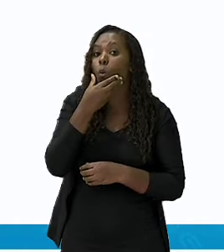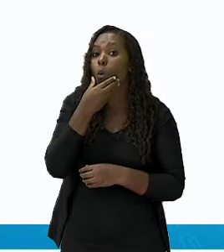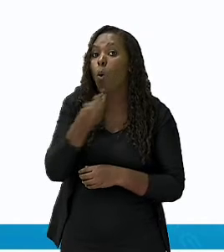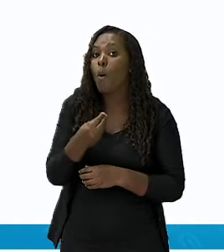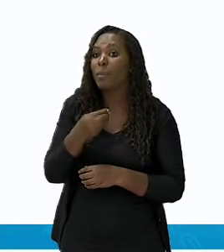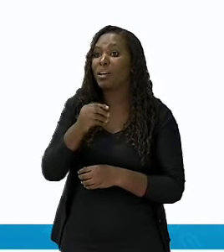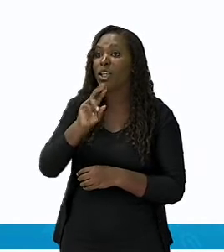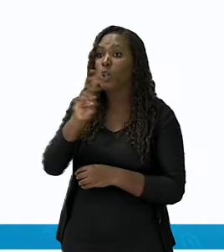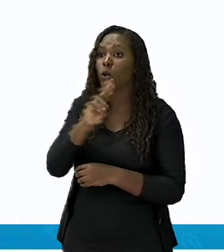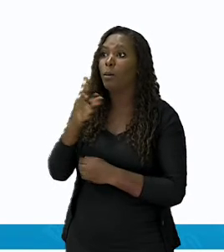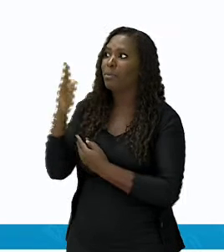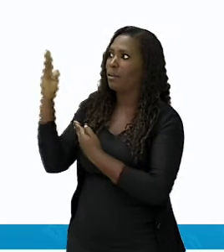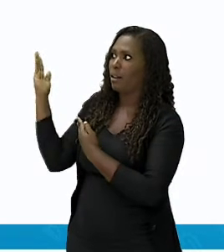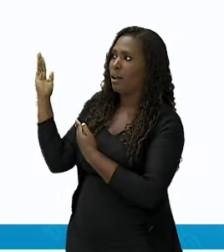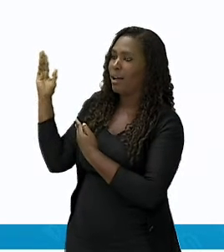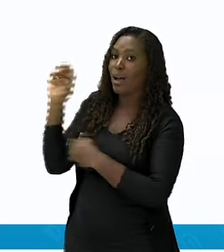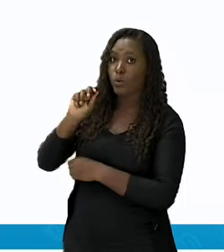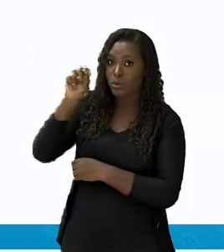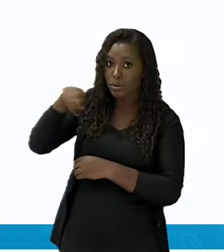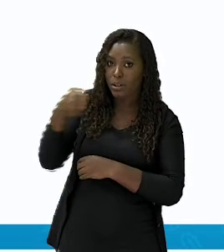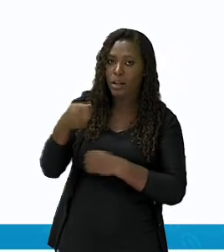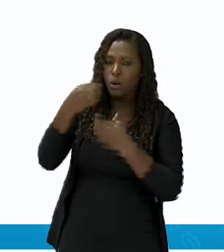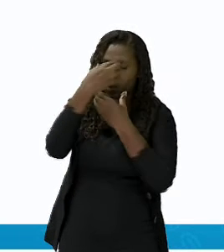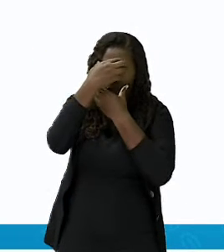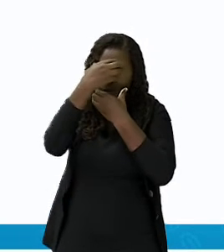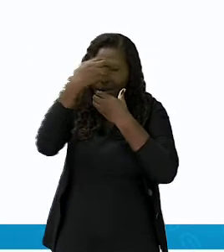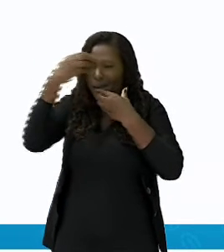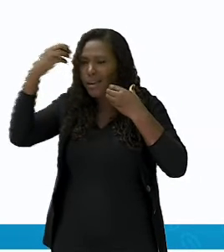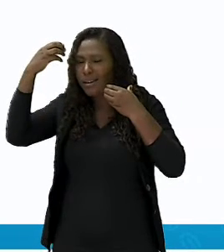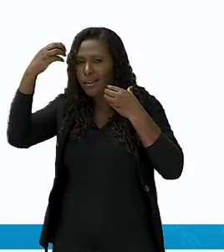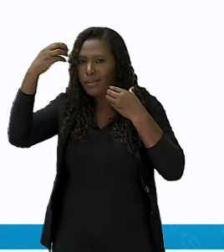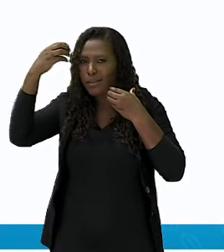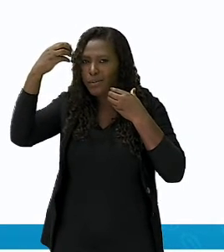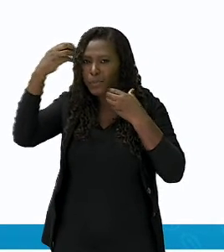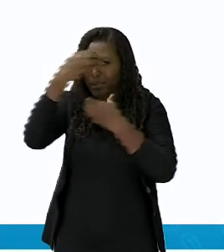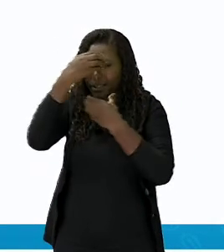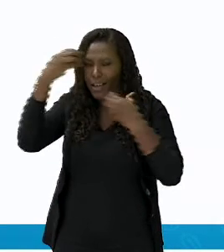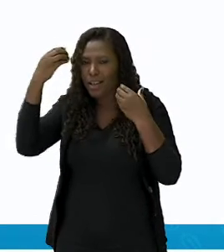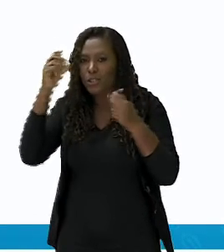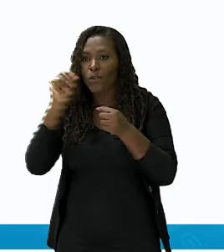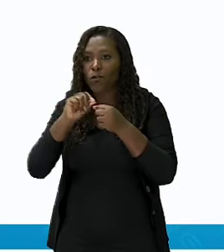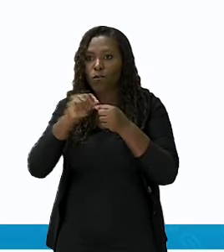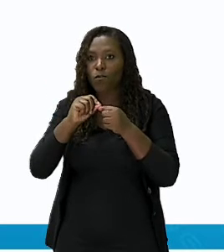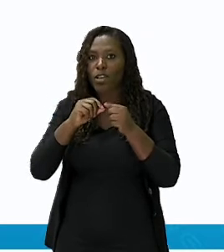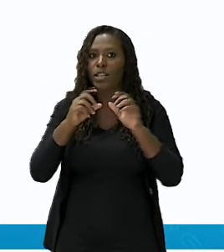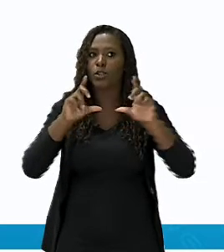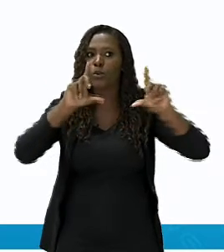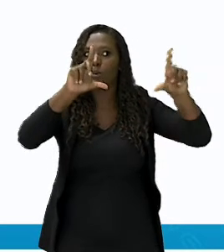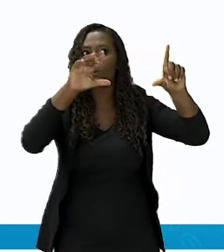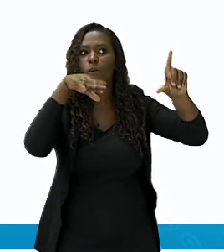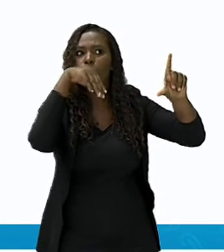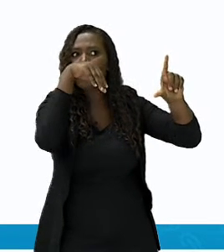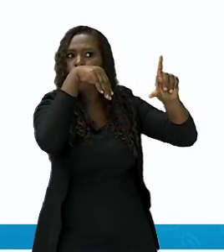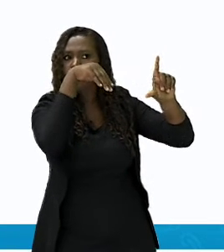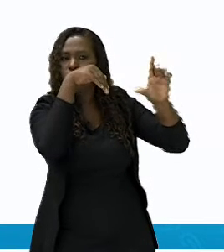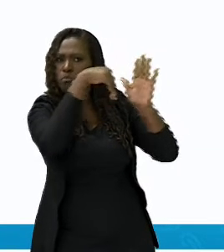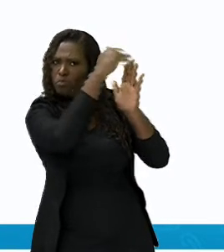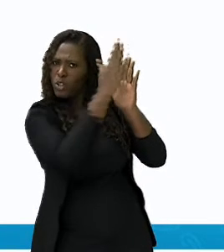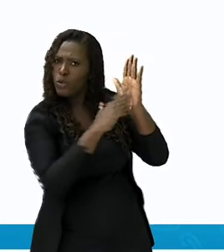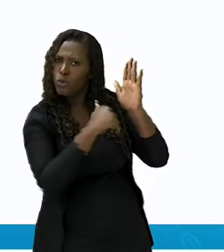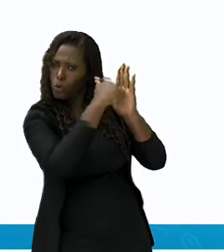cubista. Em 1908, no Salão de Paris, outro pintor, esse já chamado o